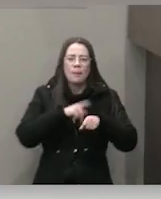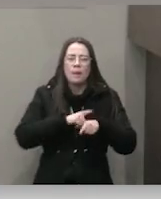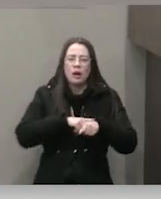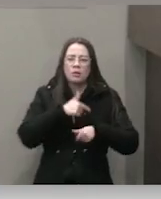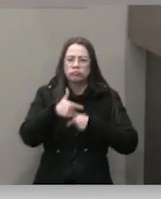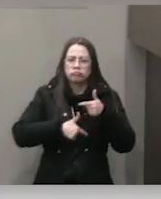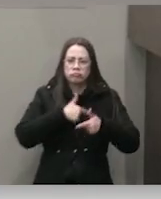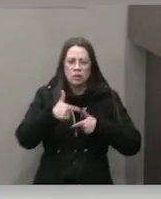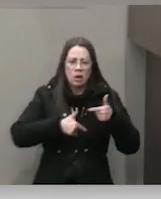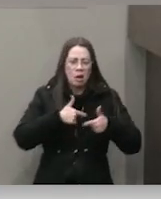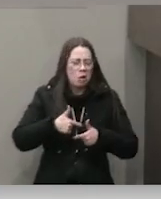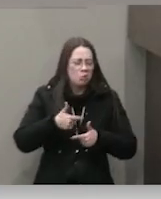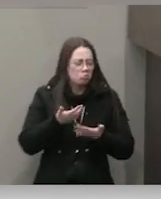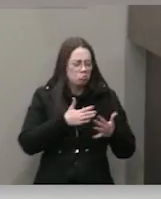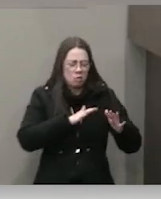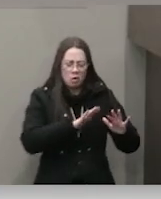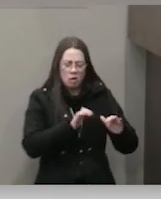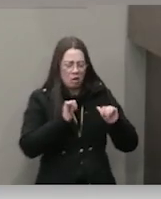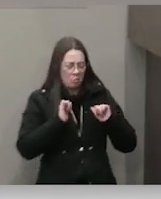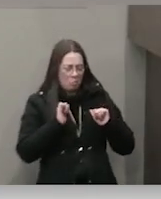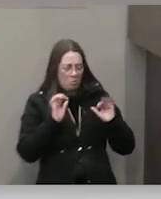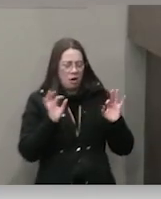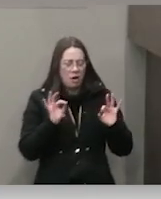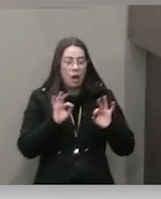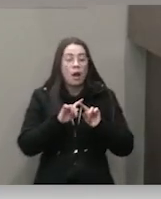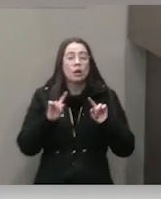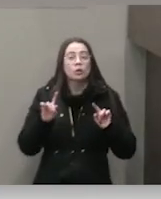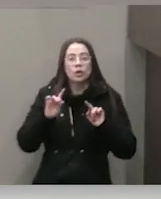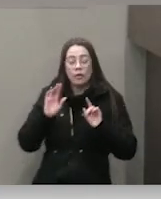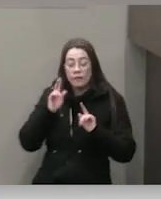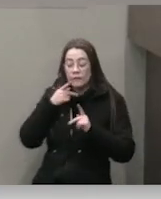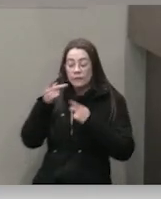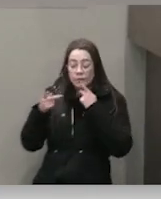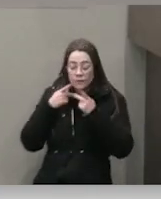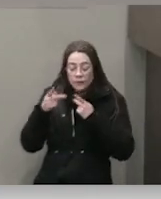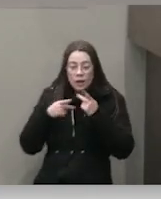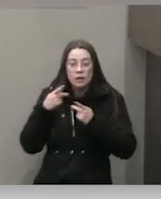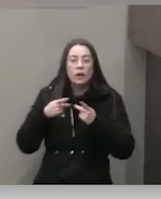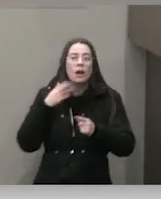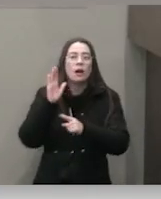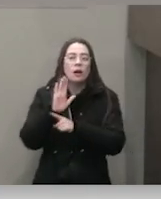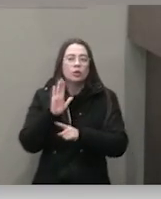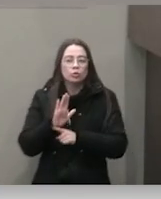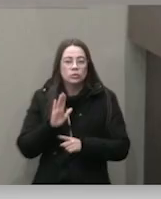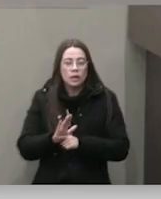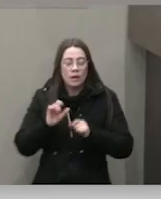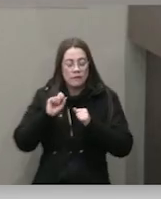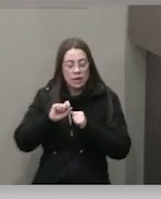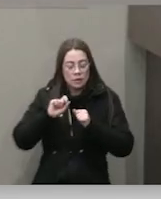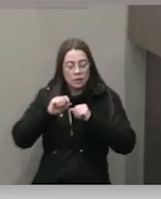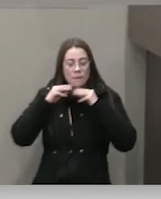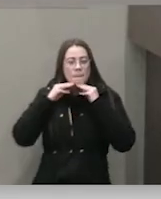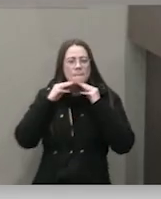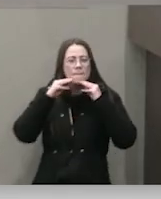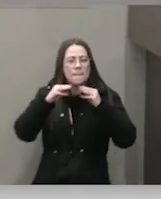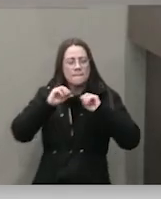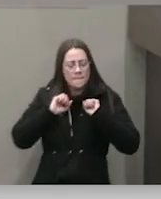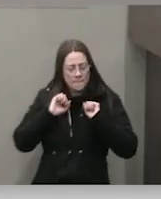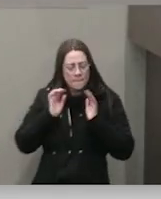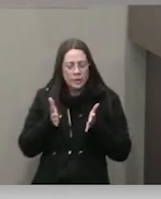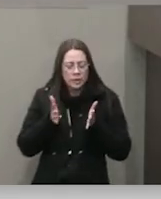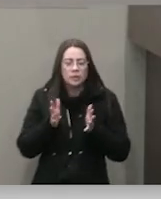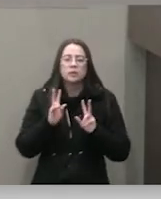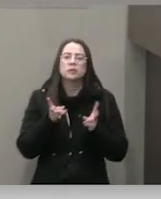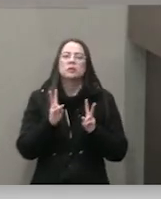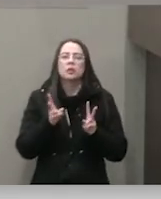trabalhando, eles não pensam nisso. Não pensam. Só pensam em cumprir a sua missão, que para isso que são treinados e por isso escolheram vestir